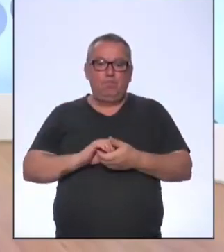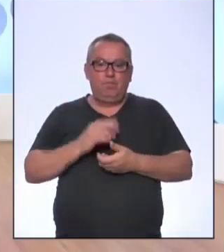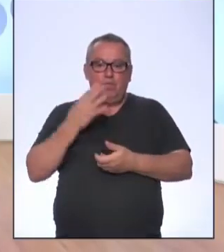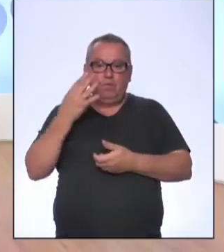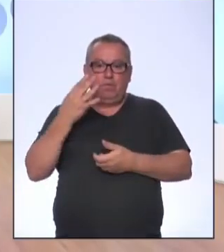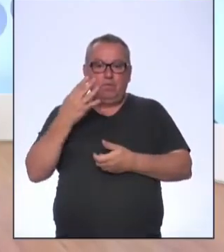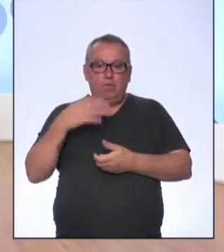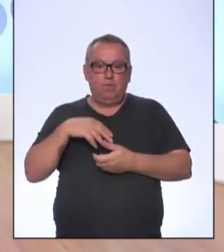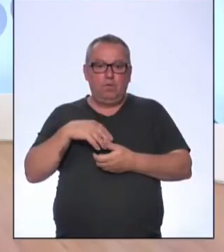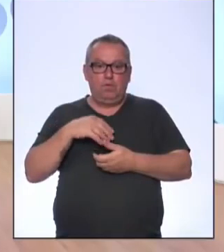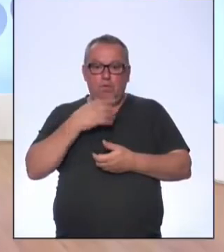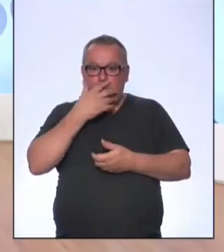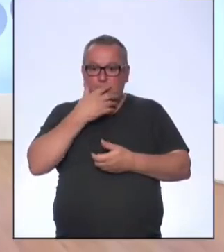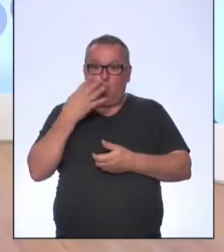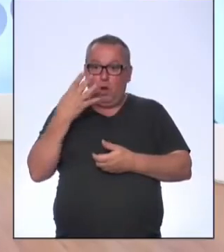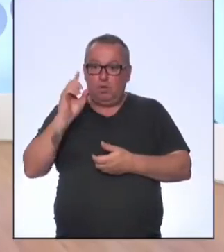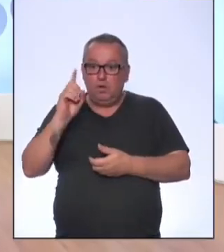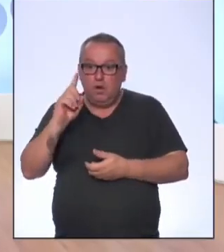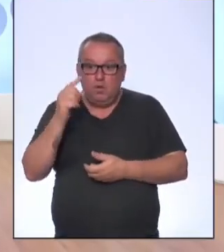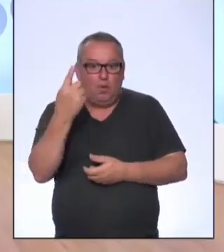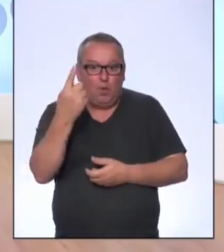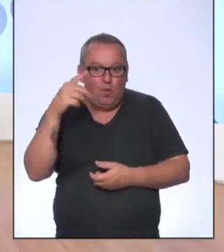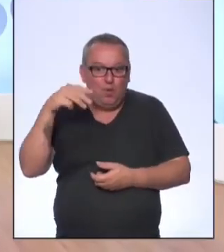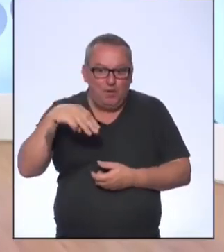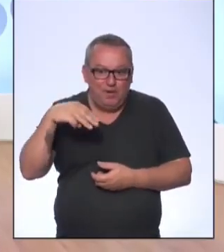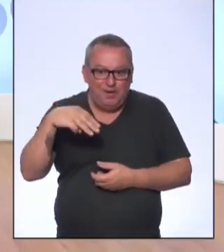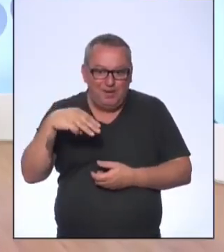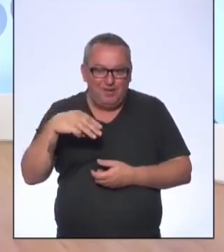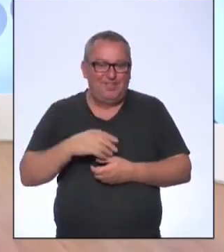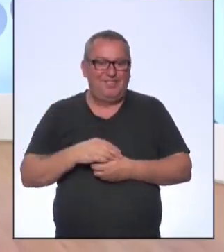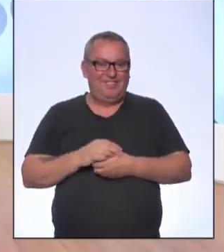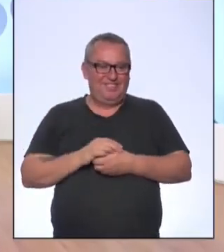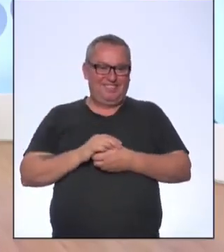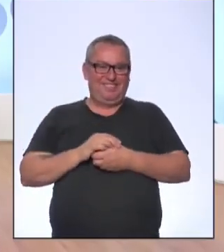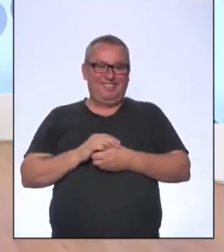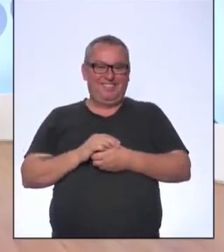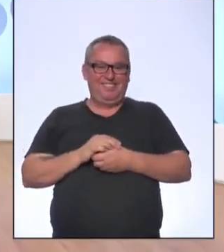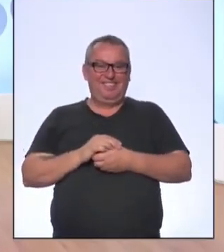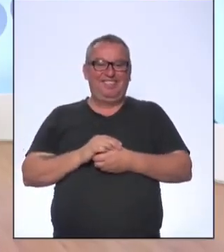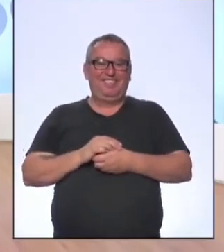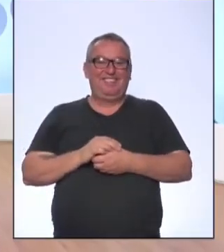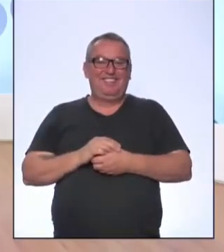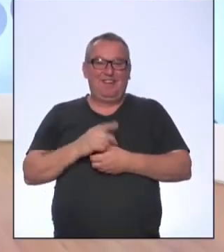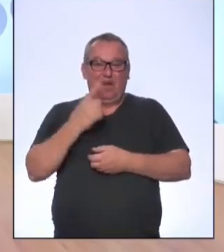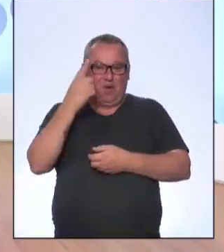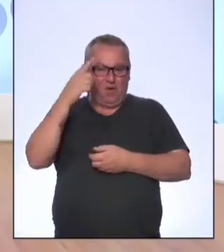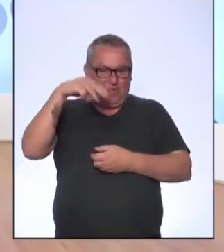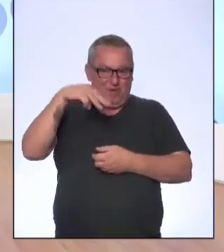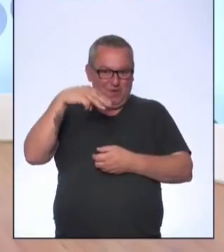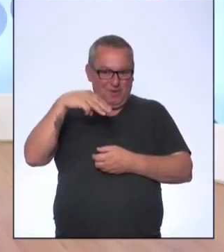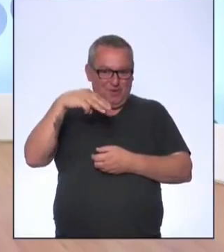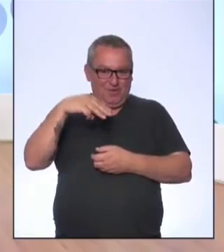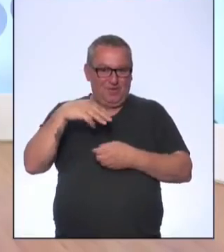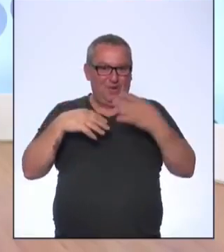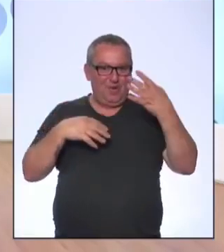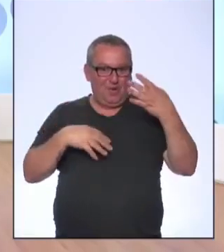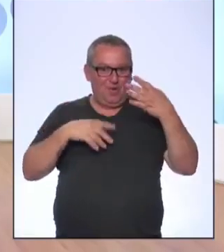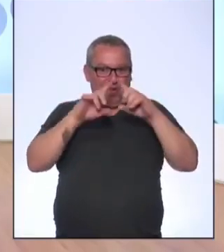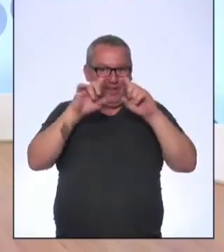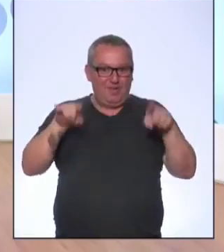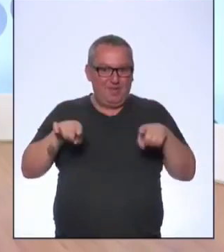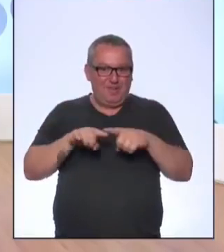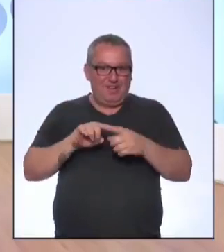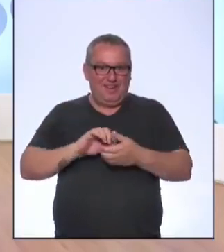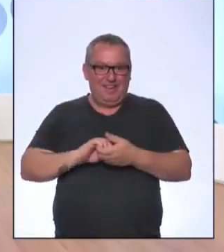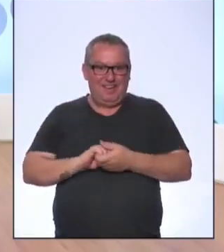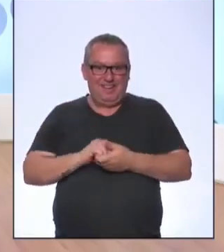4 minutinhos. Não, 4 não, 4 minutos não, 4 imagens. 4 imagens, 4 imagens, né? Porque se 1 minuto. 4 minutos, nossa, a gente vai perder a